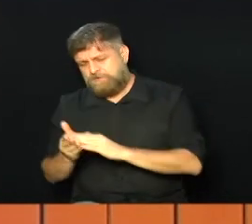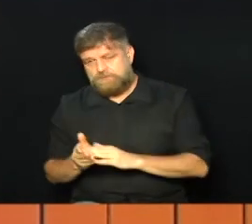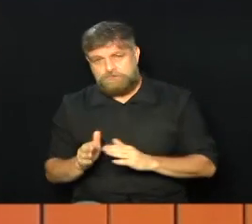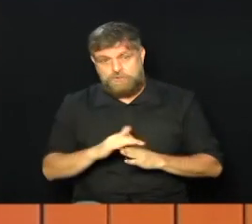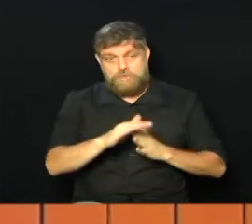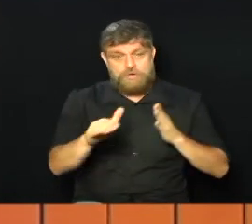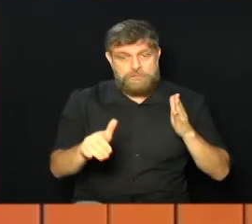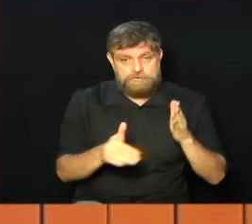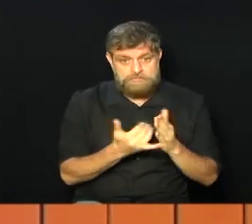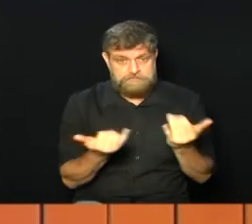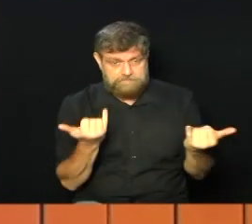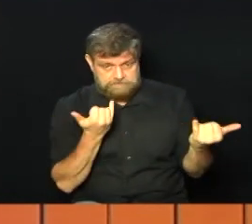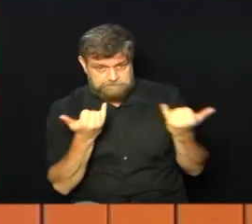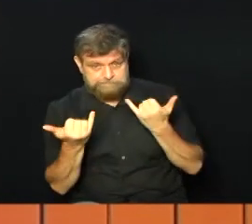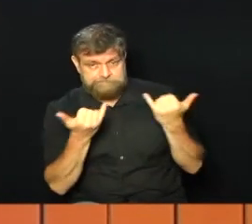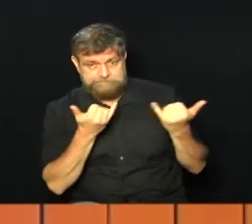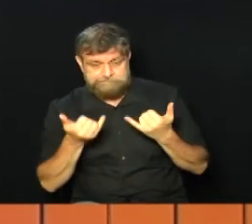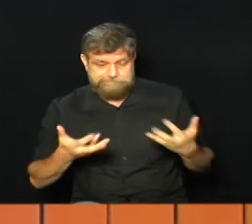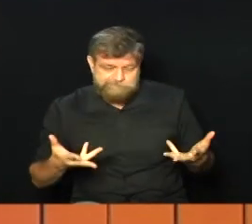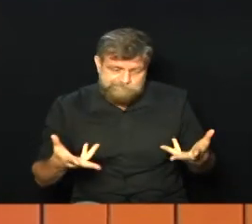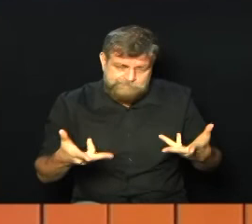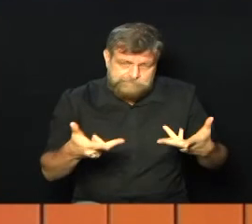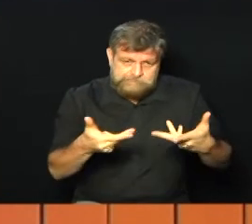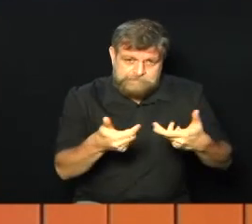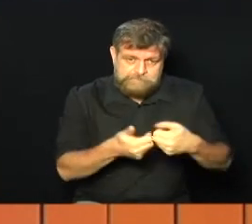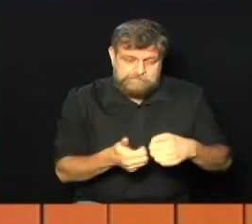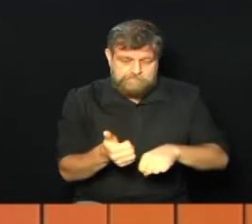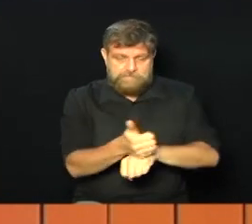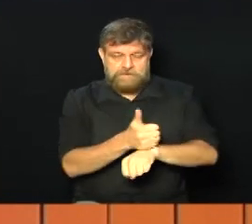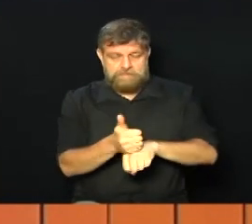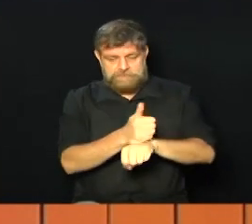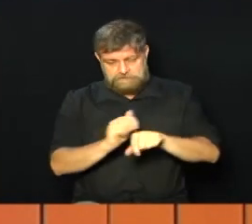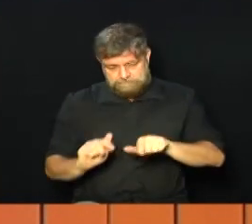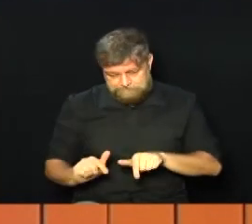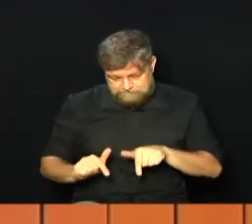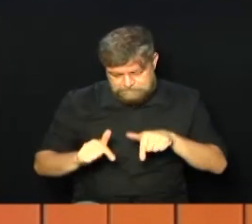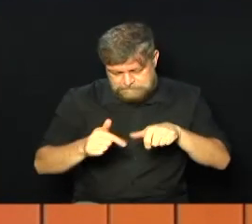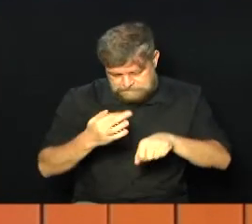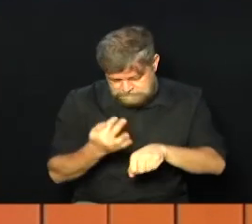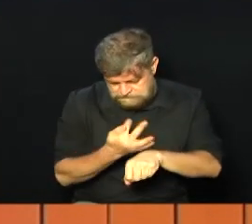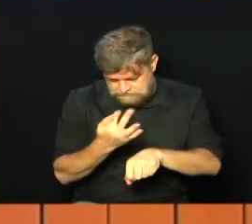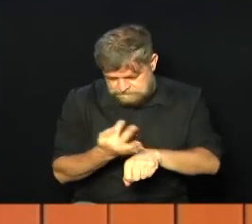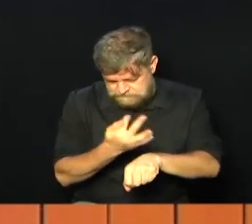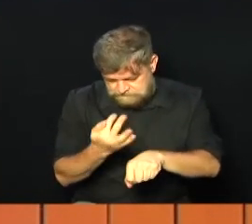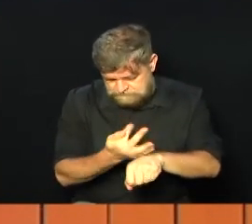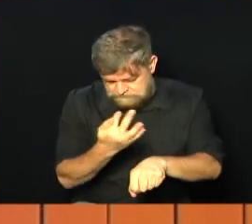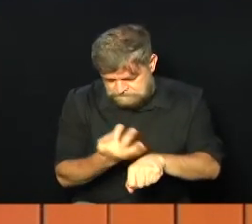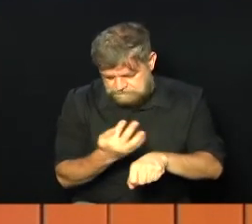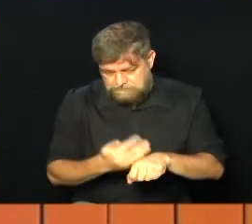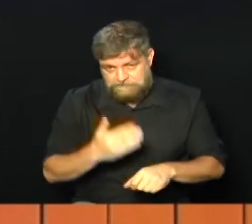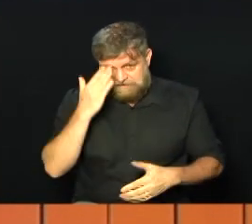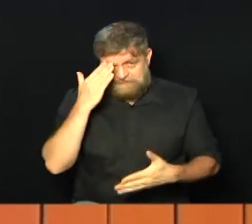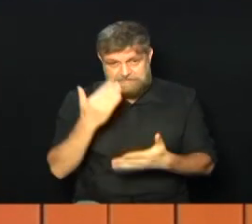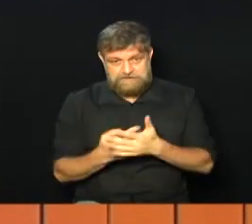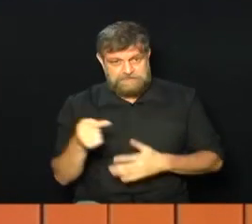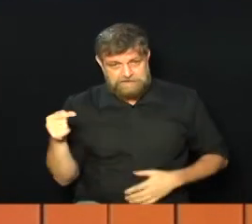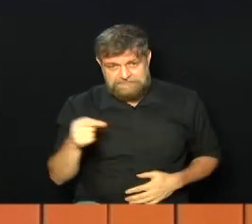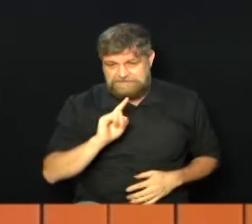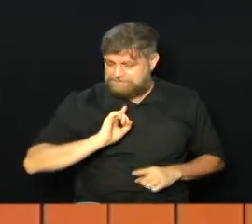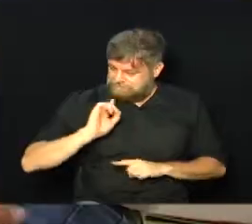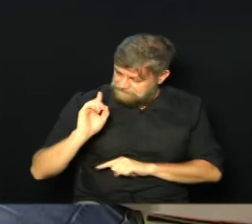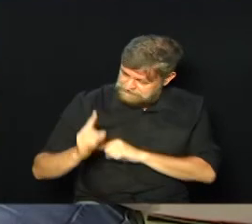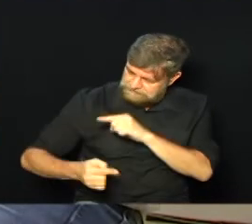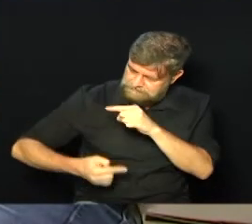passou aqui para a gente hoje, da sua carreira, da sua persistência, dos seus ensinamentos. Tenho certeza que terá muito sucesso